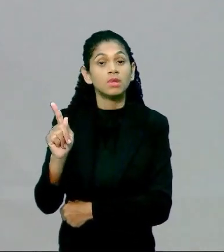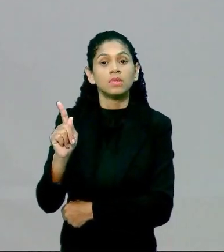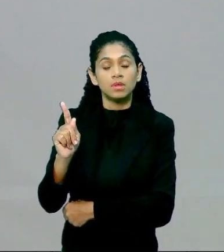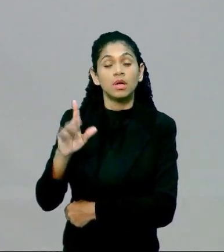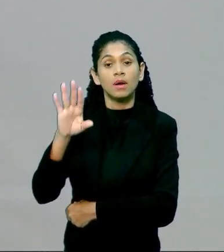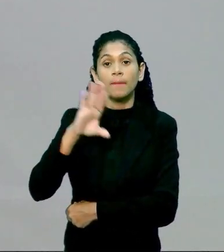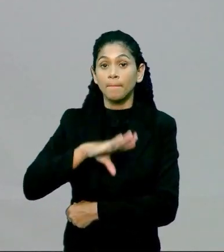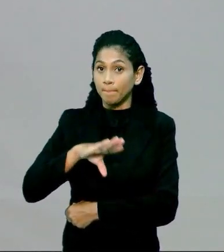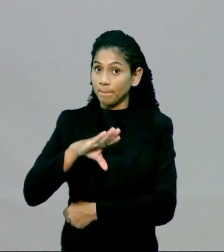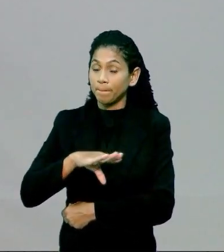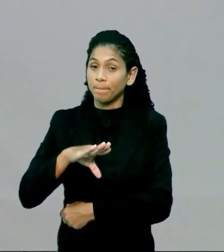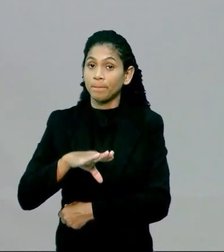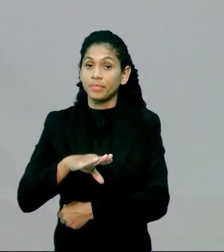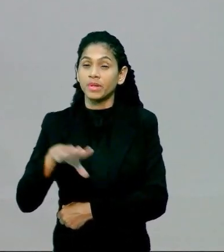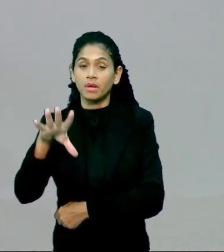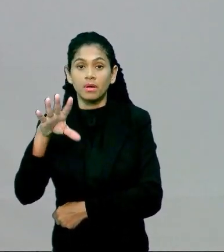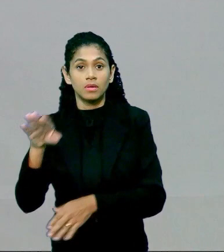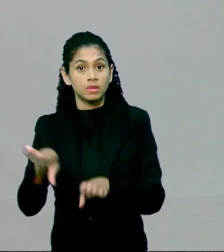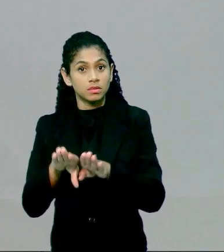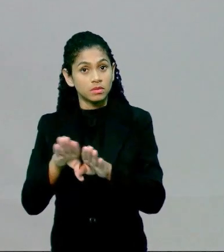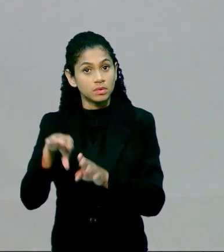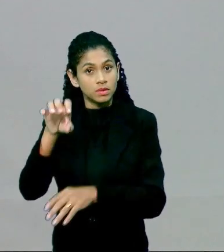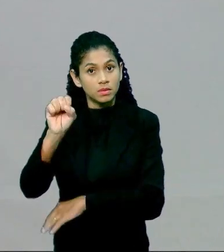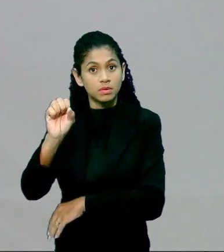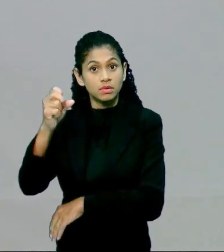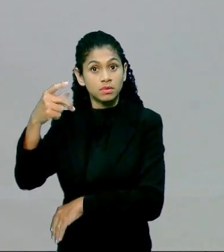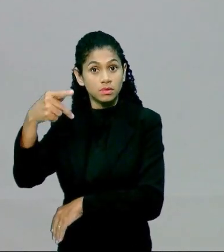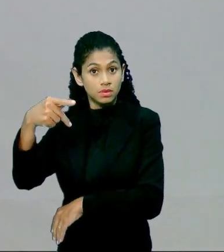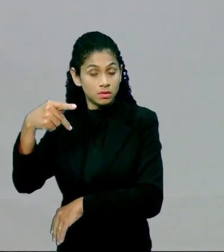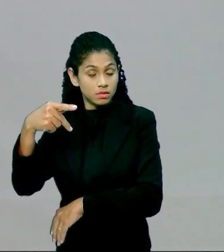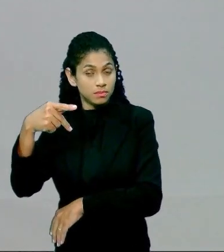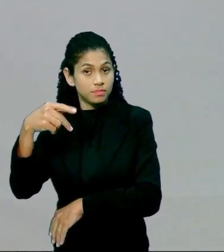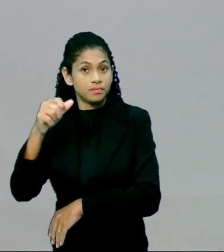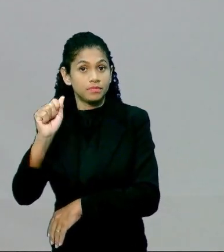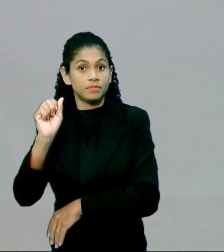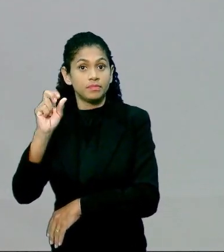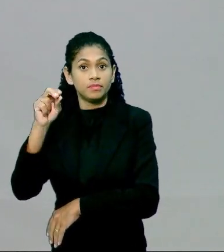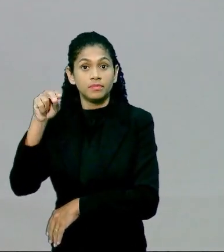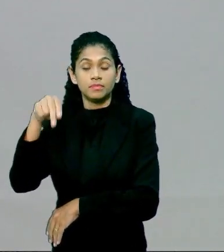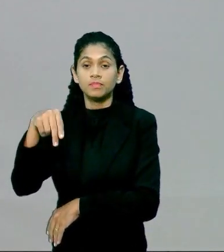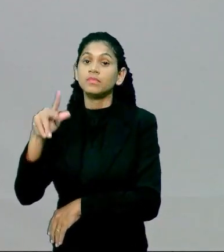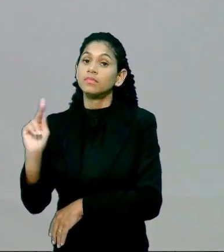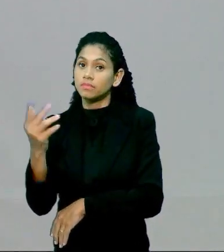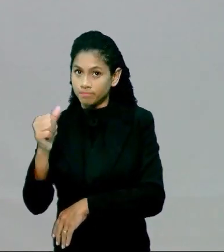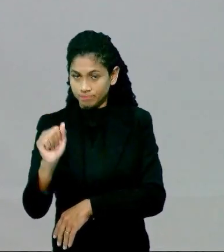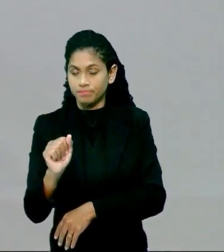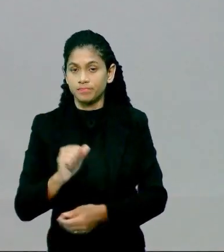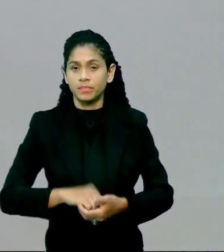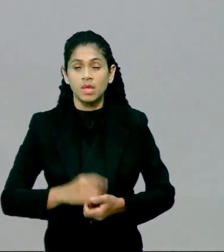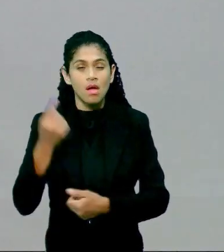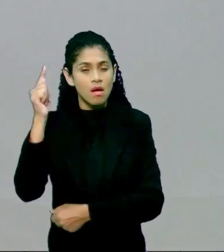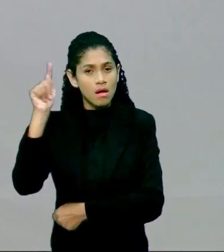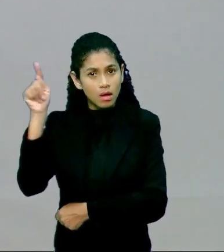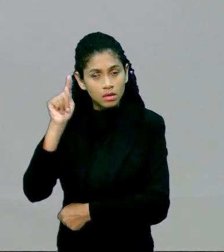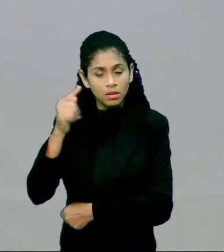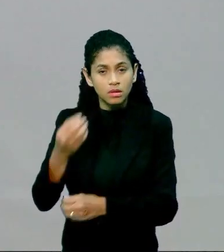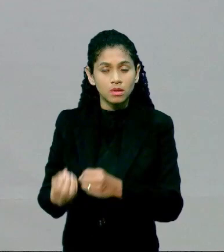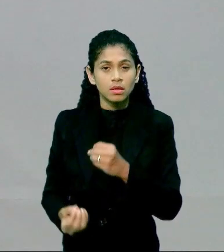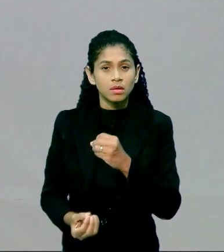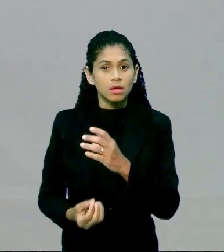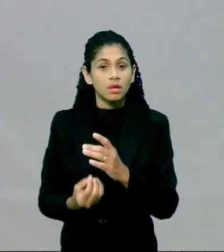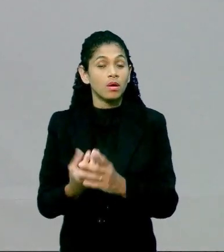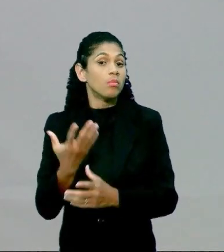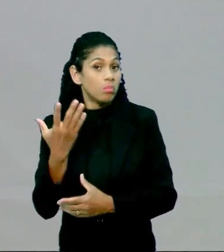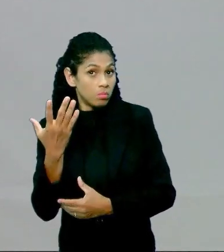tá? Então a gente tem aí o surgimento do trovadorismo. E lá na produção literária do trovadorismo, ela